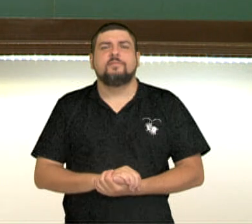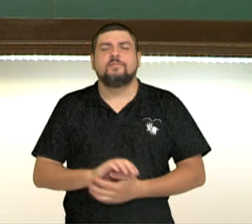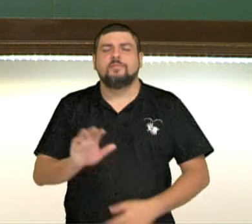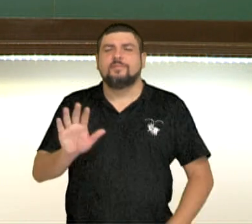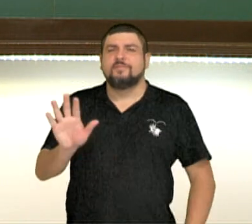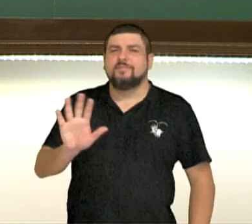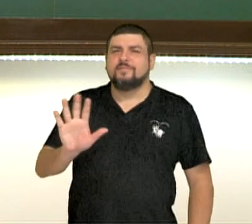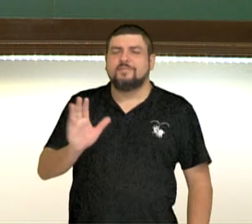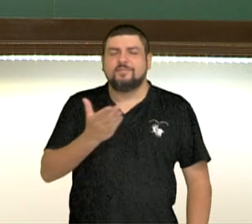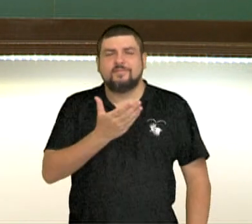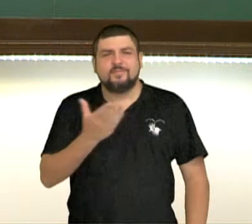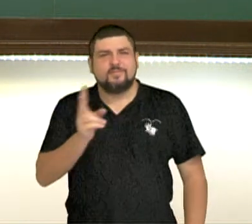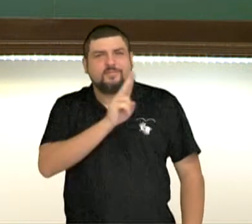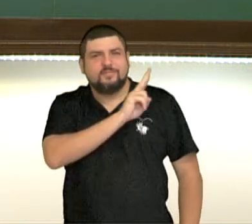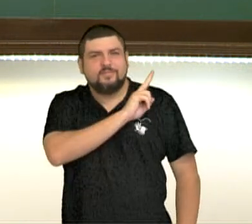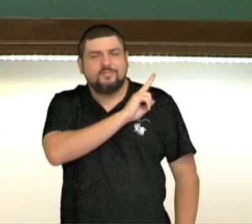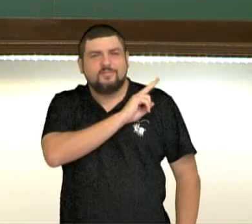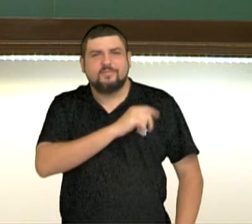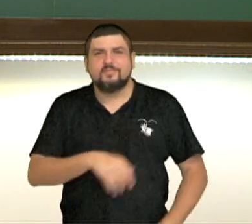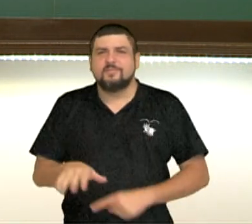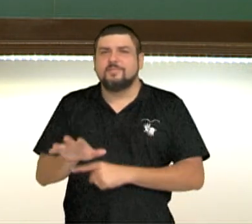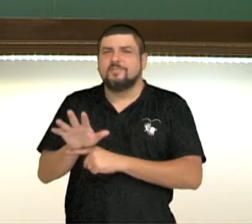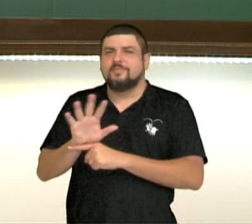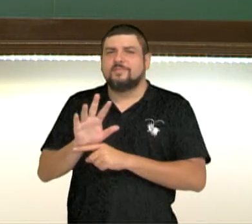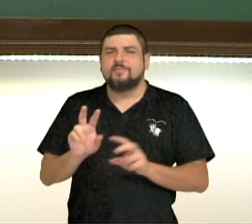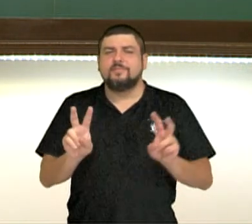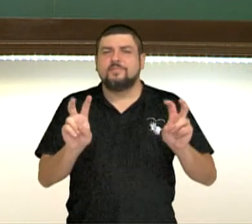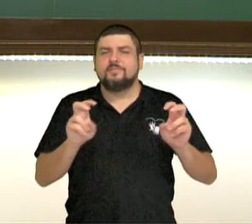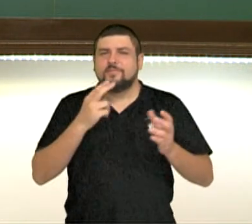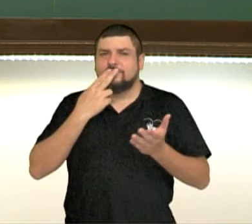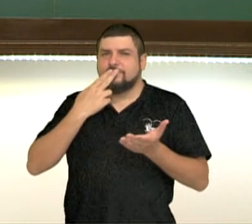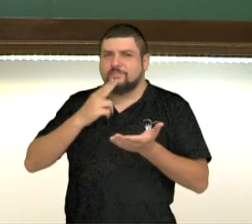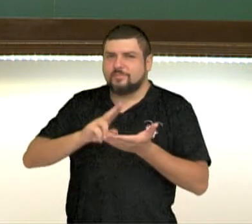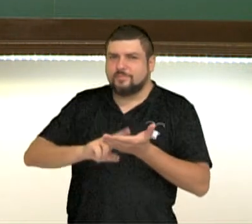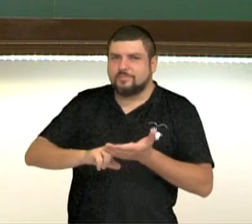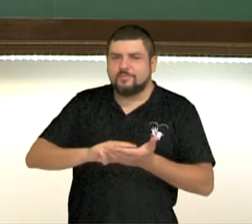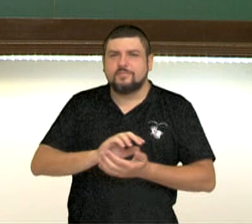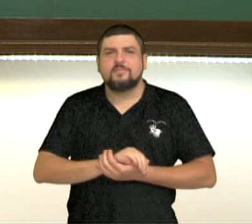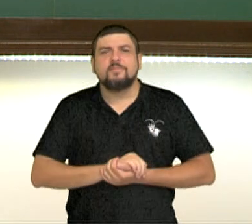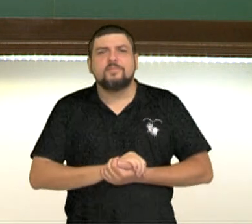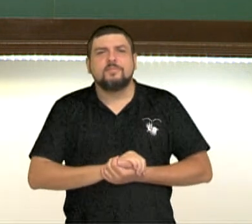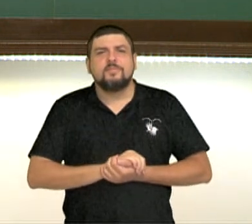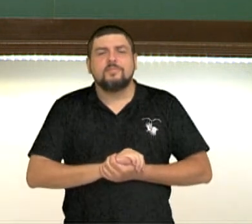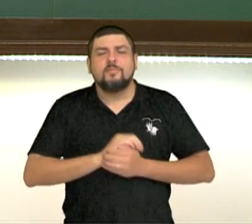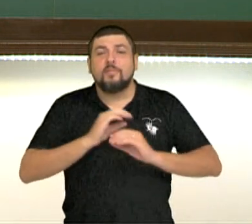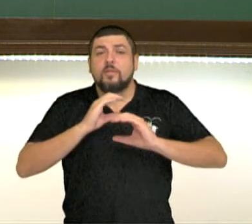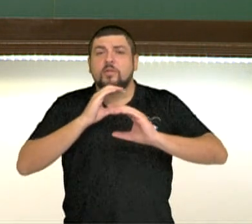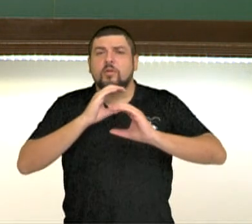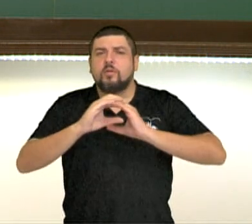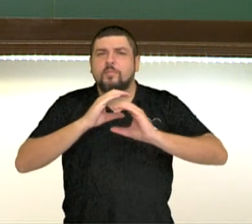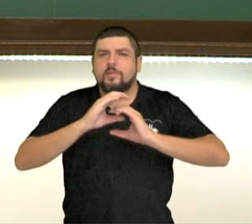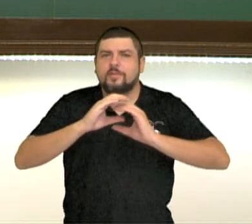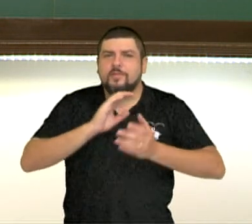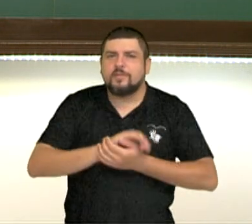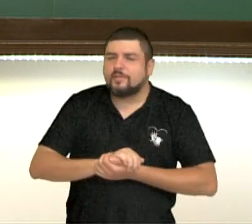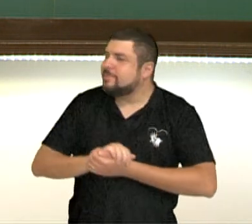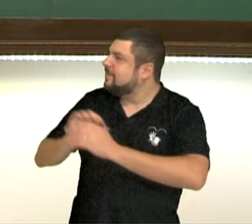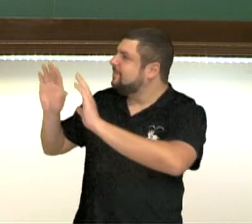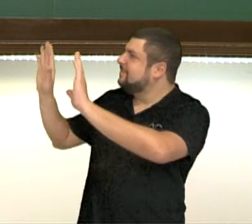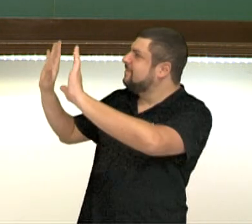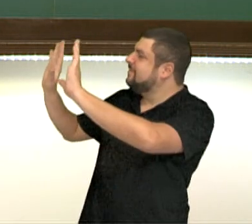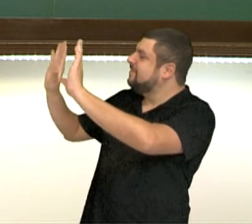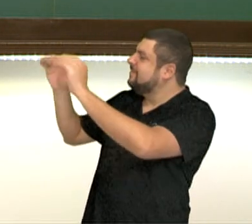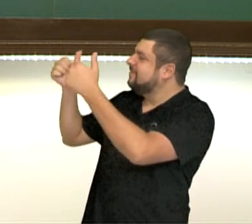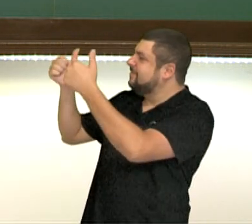Olá, estudantes da segunda série! Neste vídeo vamos falar sobre cartas. Falando em comunicação, olá Paulo, tudo